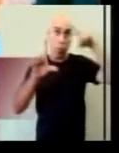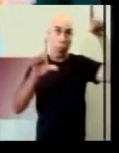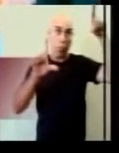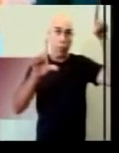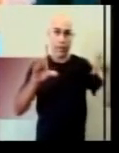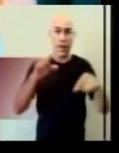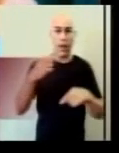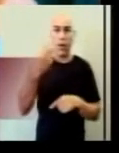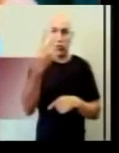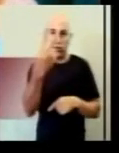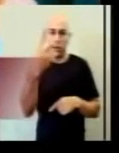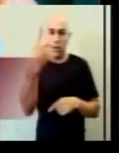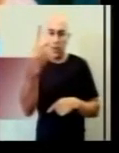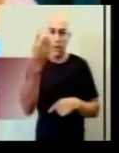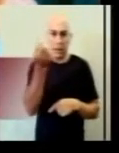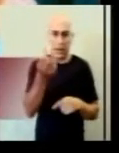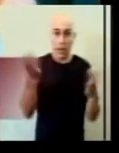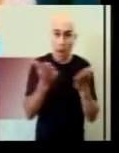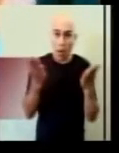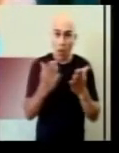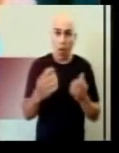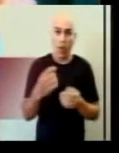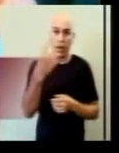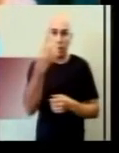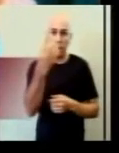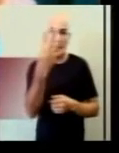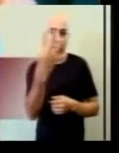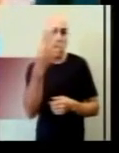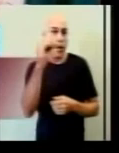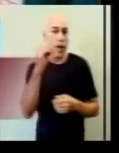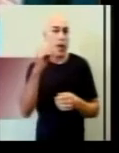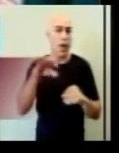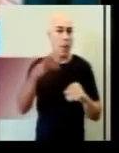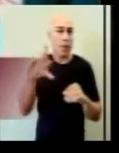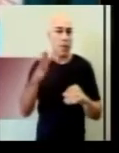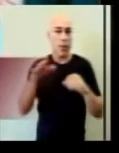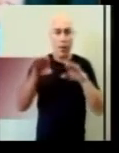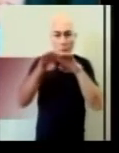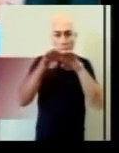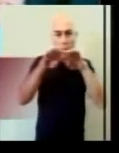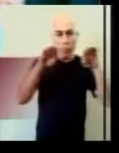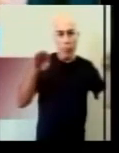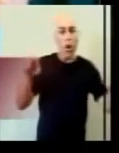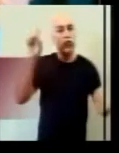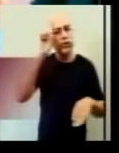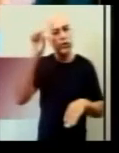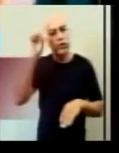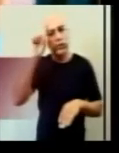nós estamos com 140 na média móvel no dia 15/8.